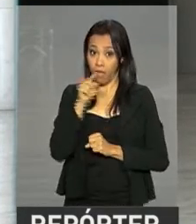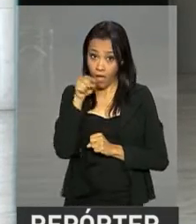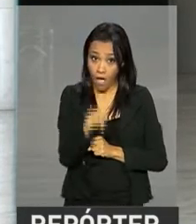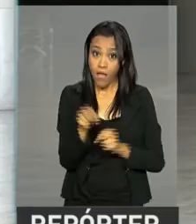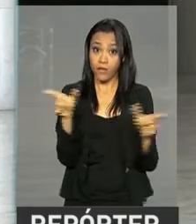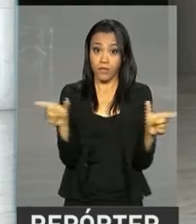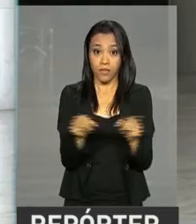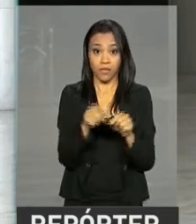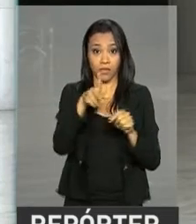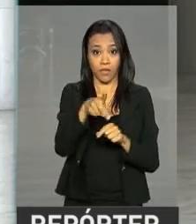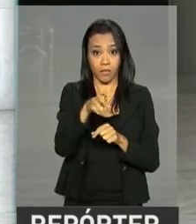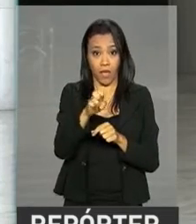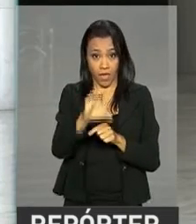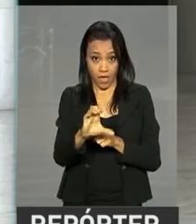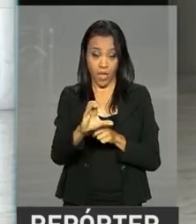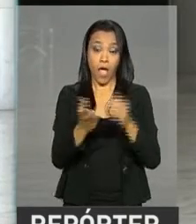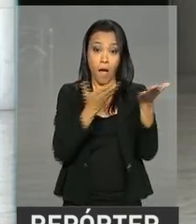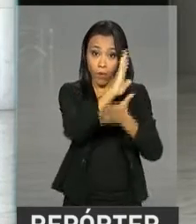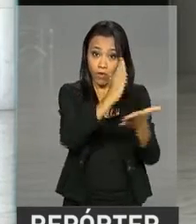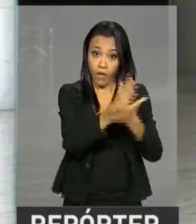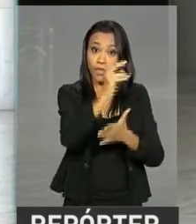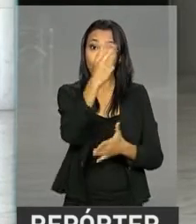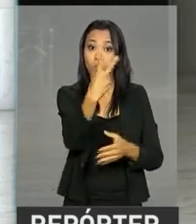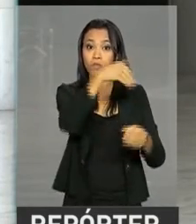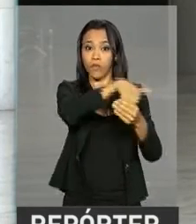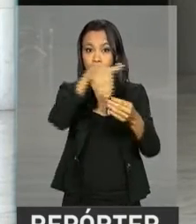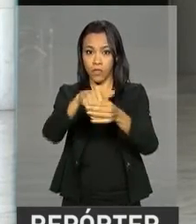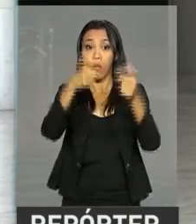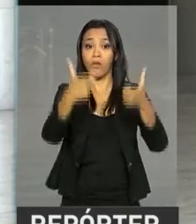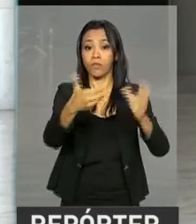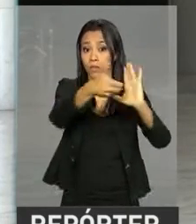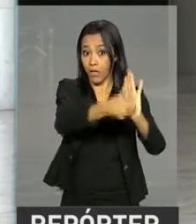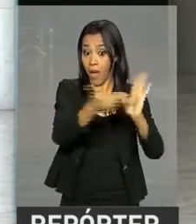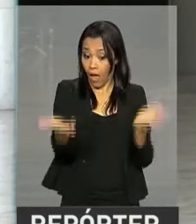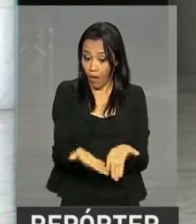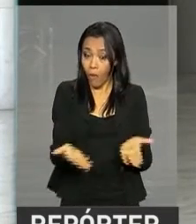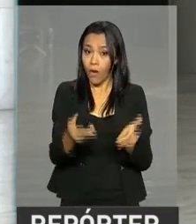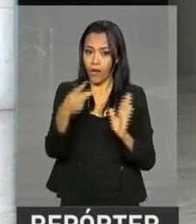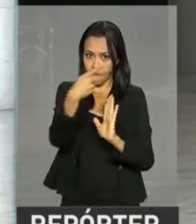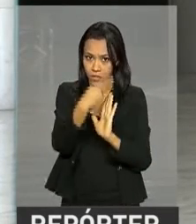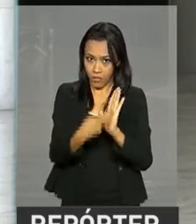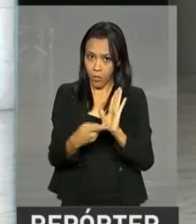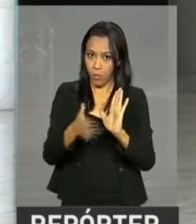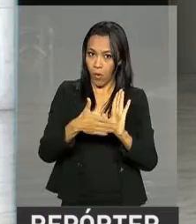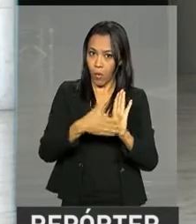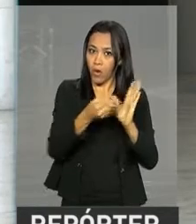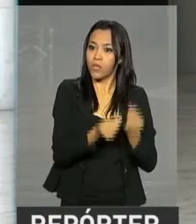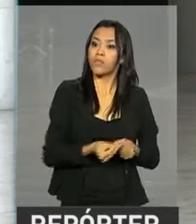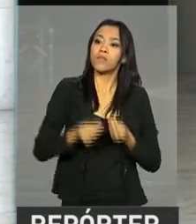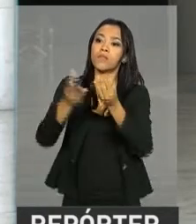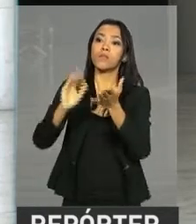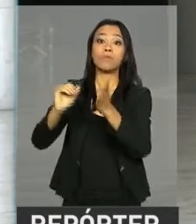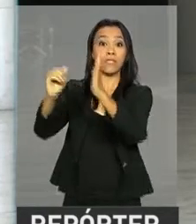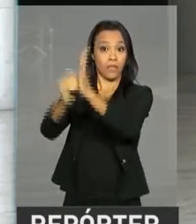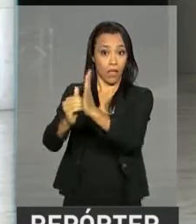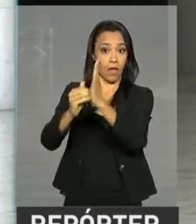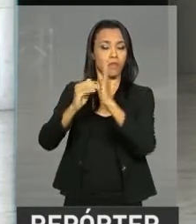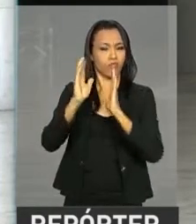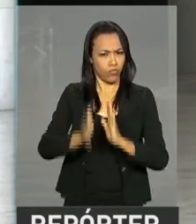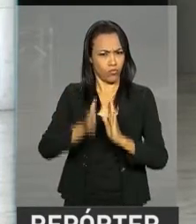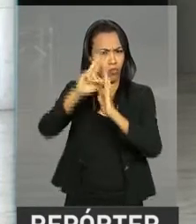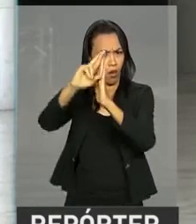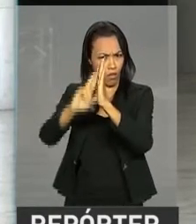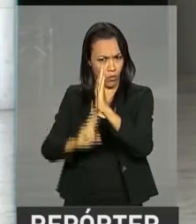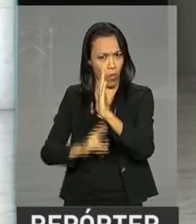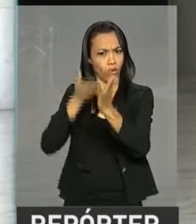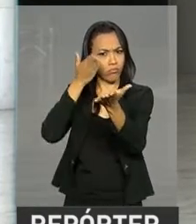gente lembra, depois de ser aprovada em dois turnos na Câmara dos Deputados, ela tramita agora no Senado Federal. Inclusive, um relatório sobre o